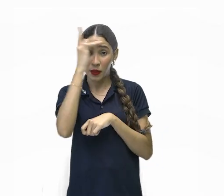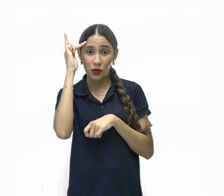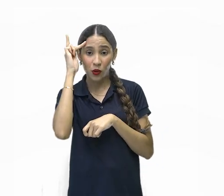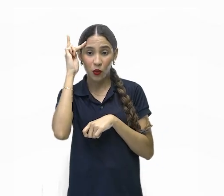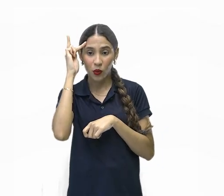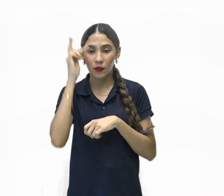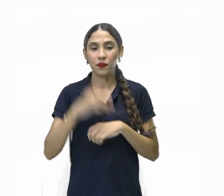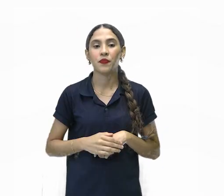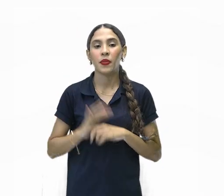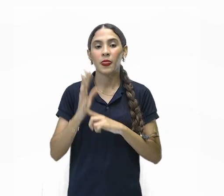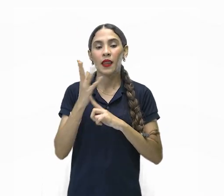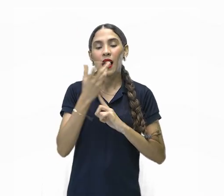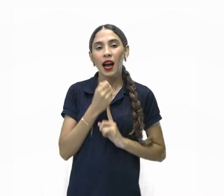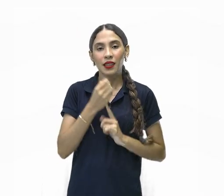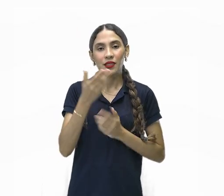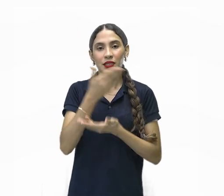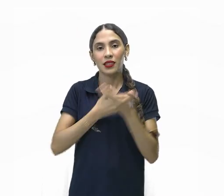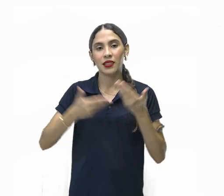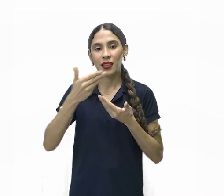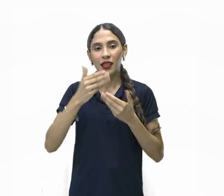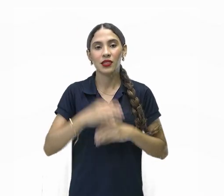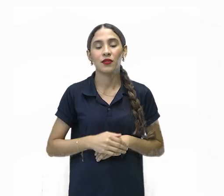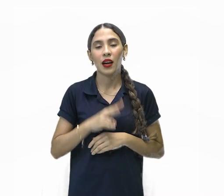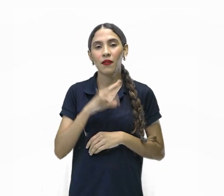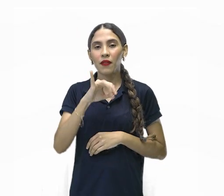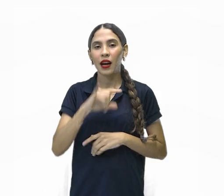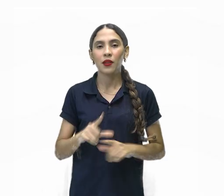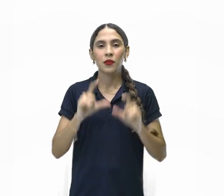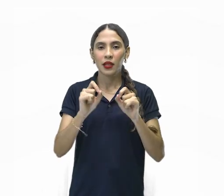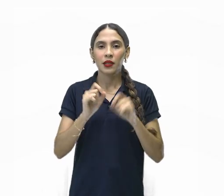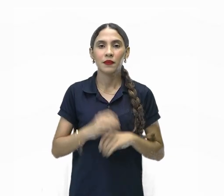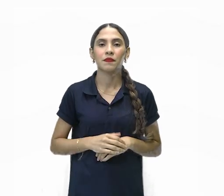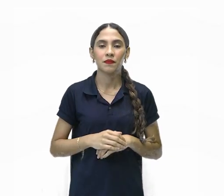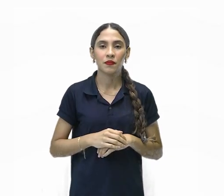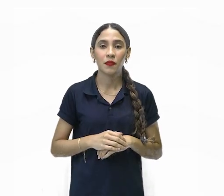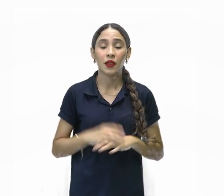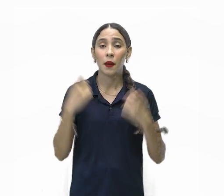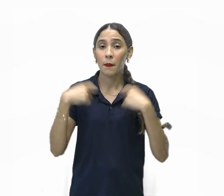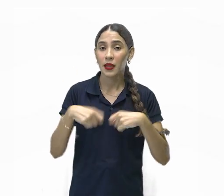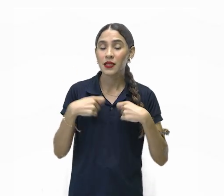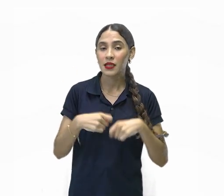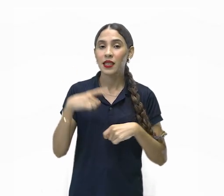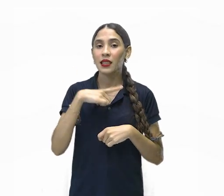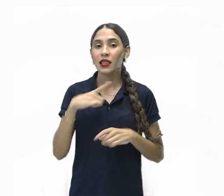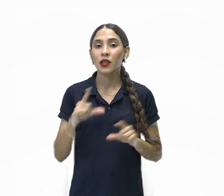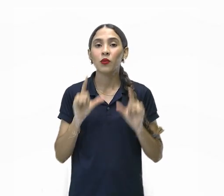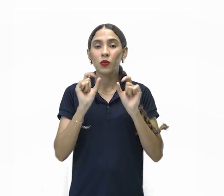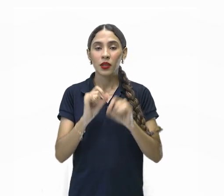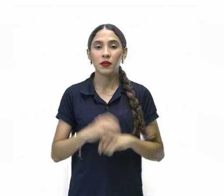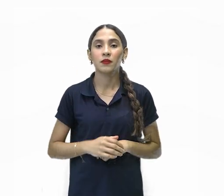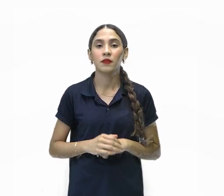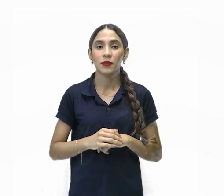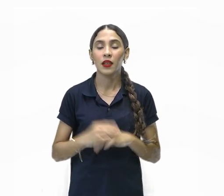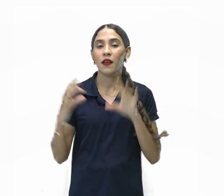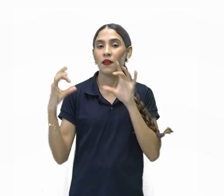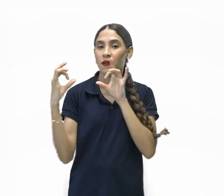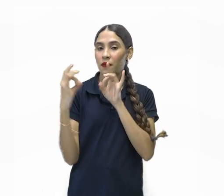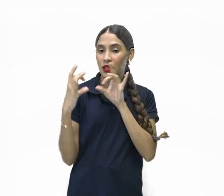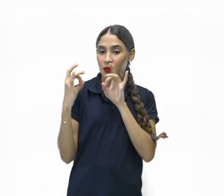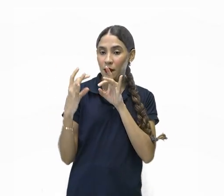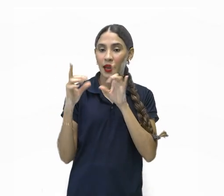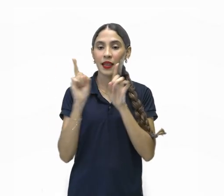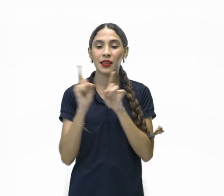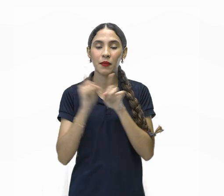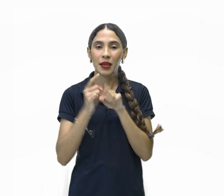público. A arte interativa, ela vai ser algo em que precisa ter esse feedback,